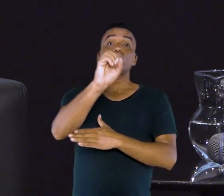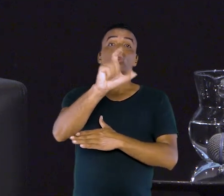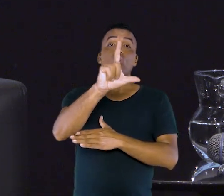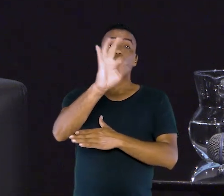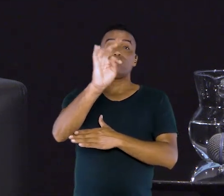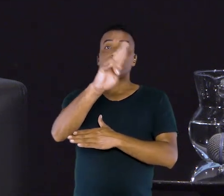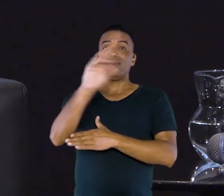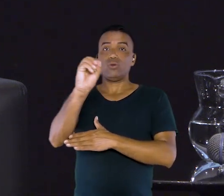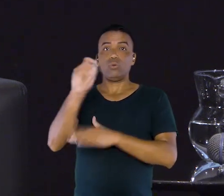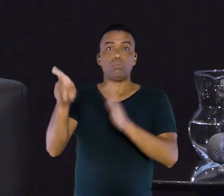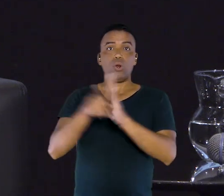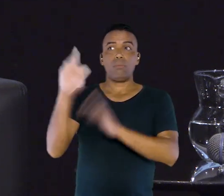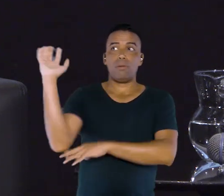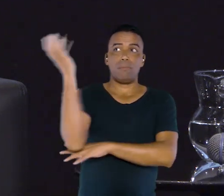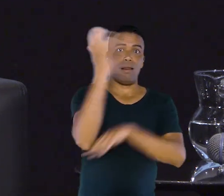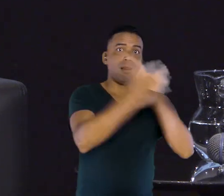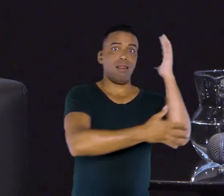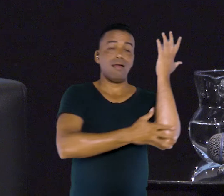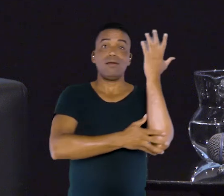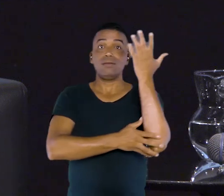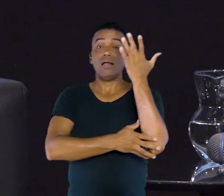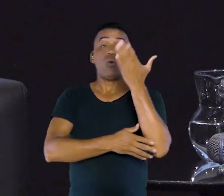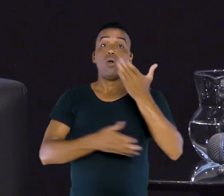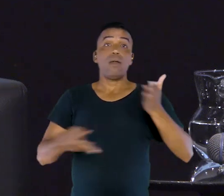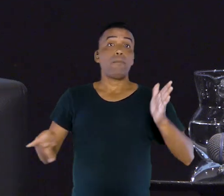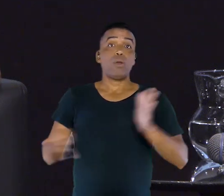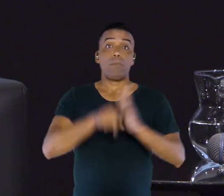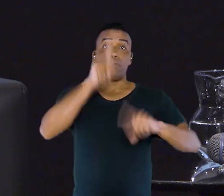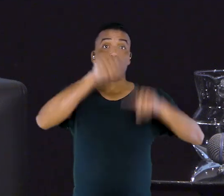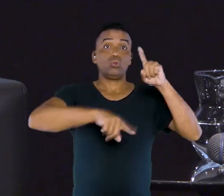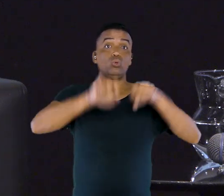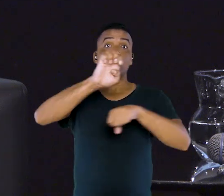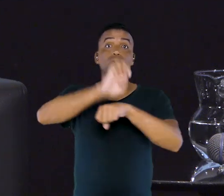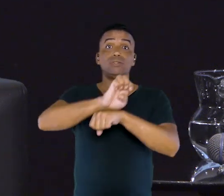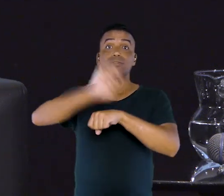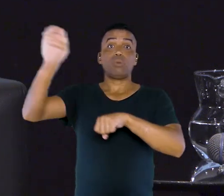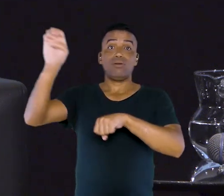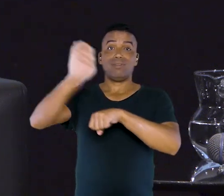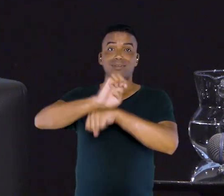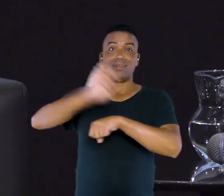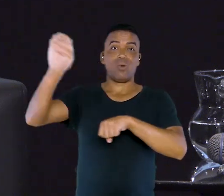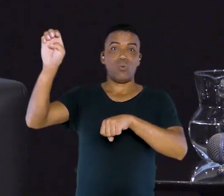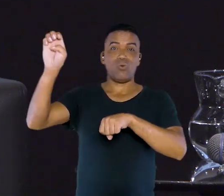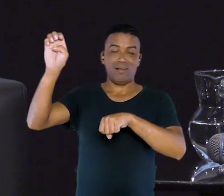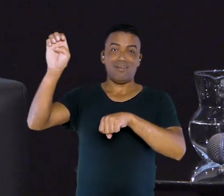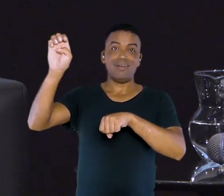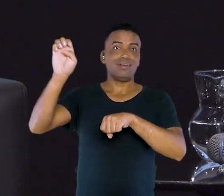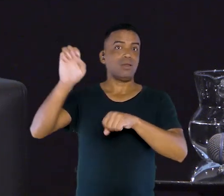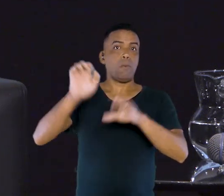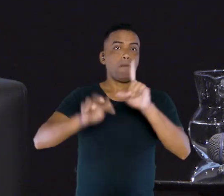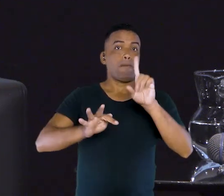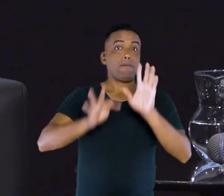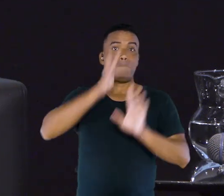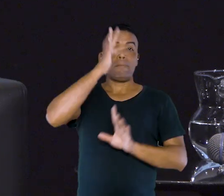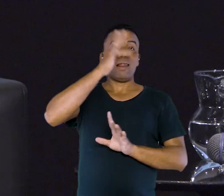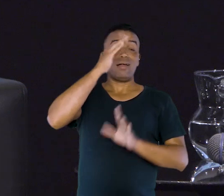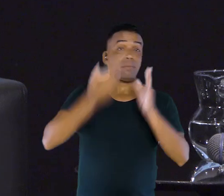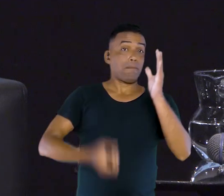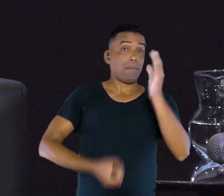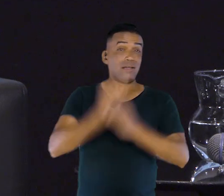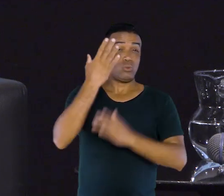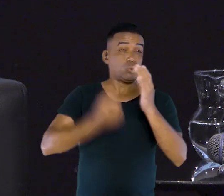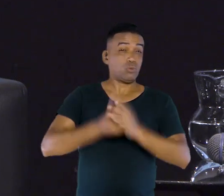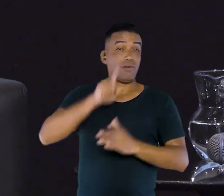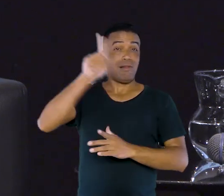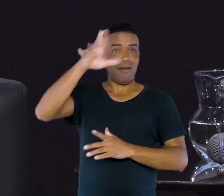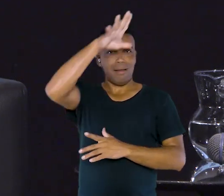do mato, né? Que hoje em dia é um produto de exportação, né? Tem muita gente ganhando dinheiro com isso, né? Se a gente olhar para a lista das plantas mais cultivadas da